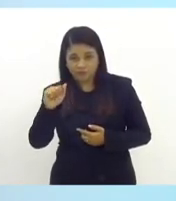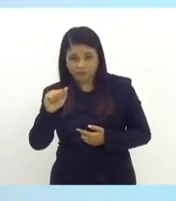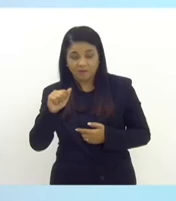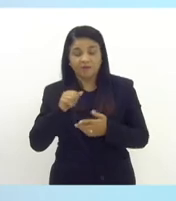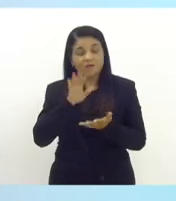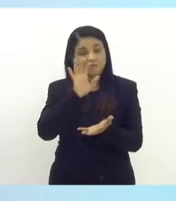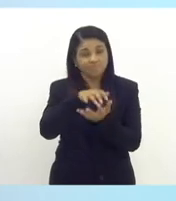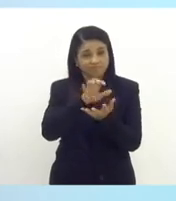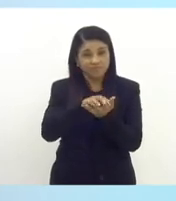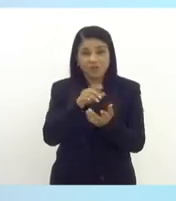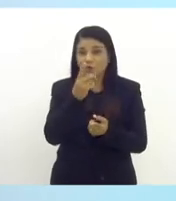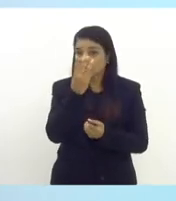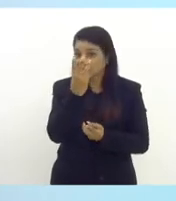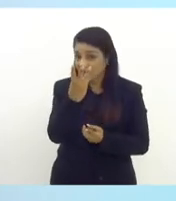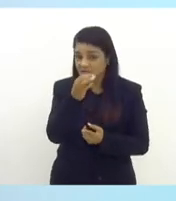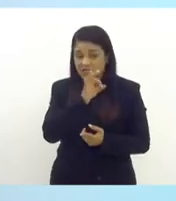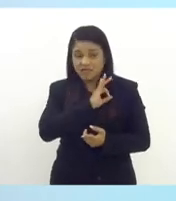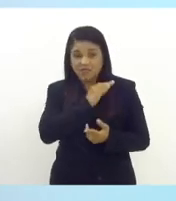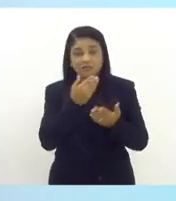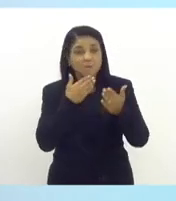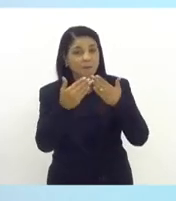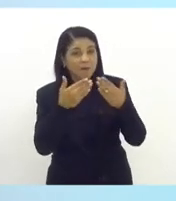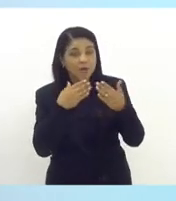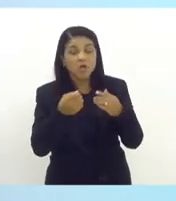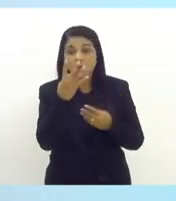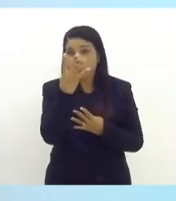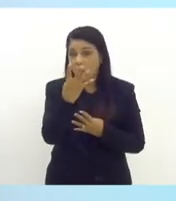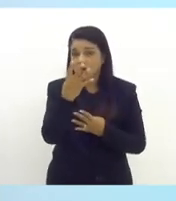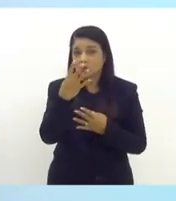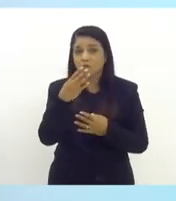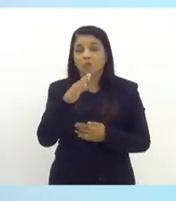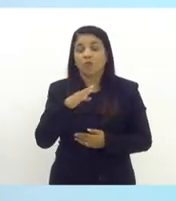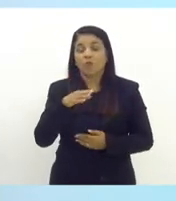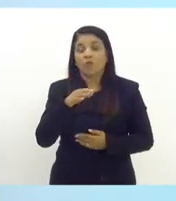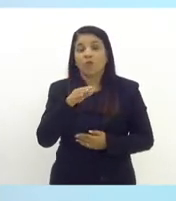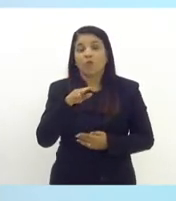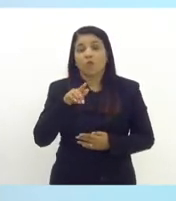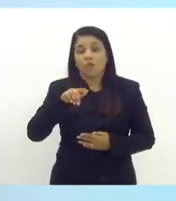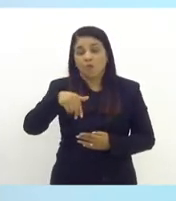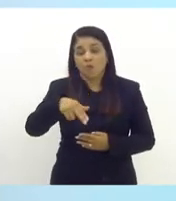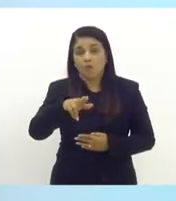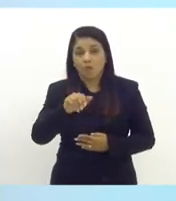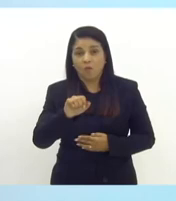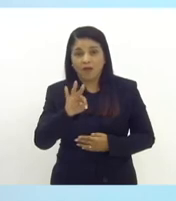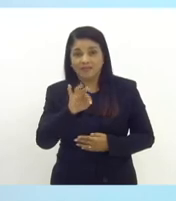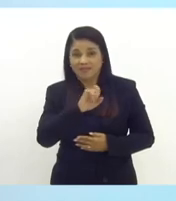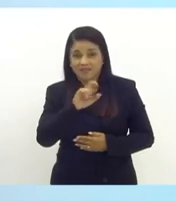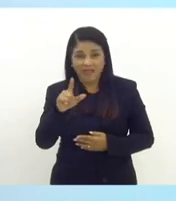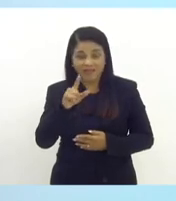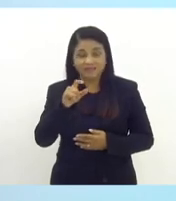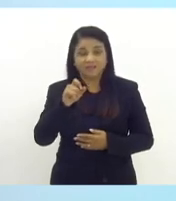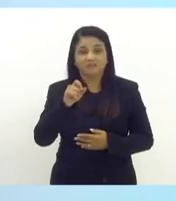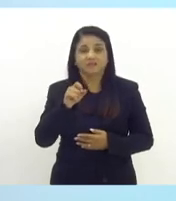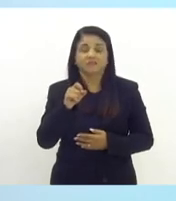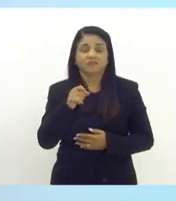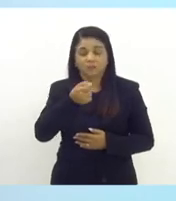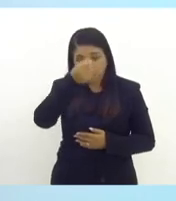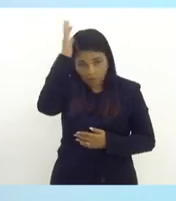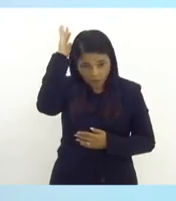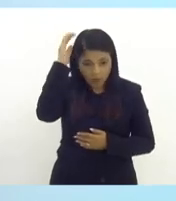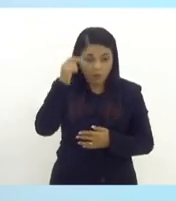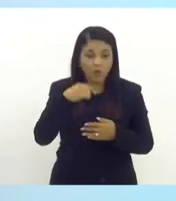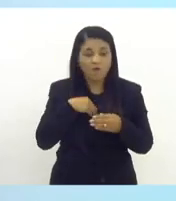delegacias e falo com quatro quartéis de bombeiro eu fiz uma Saga nesse último carnaval uma peregrinação